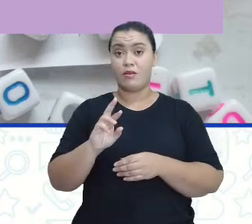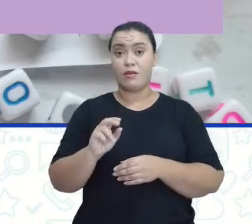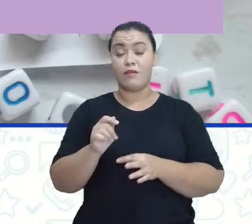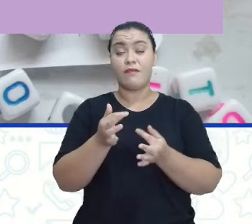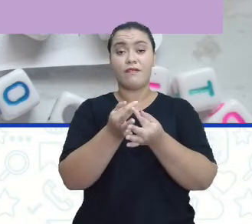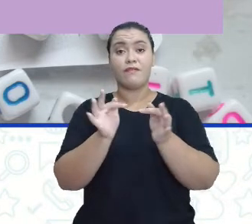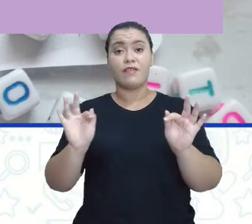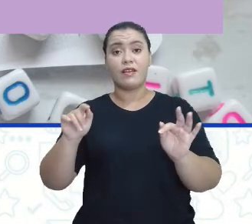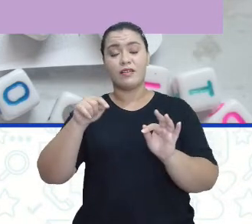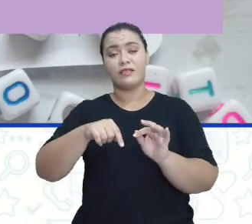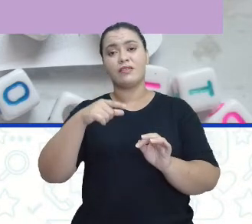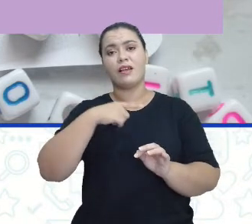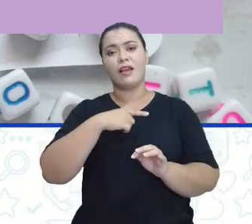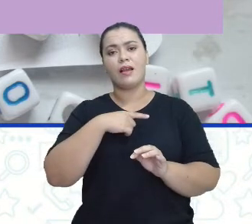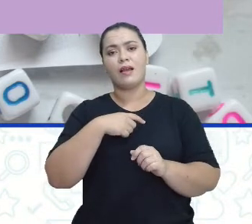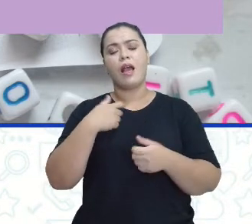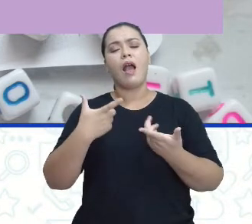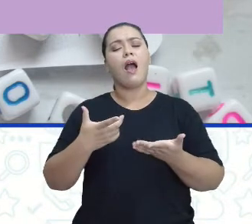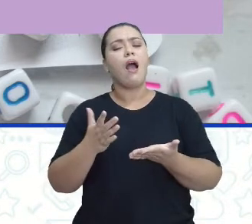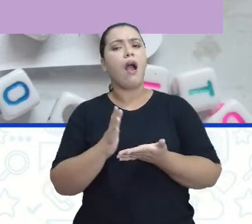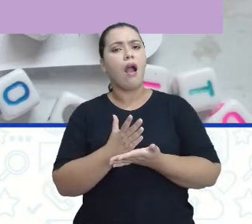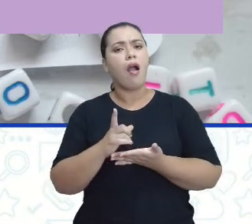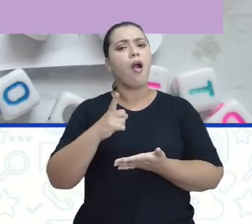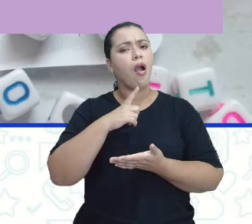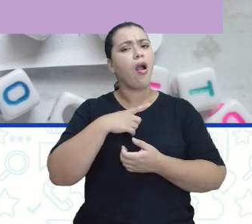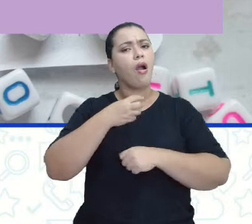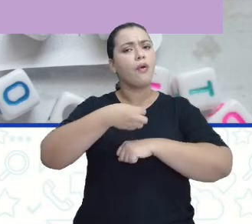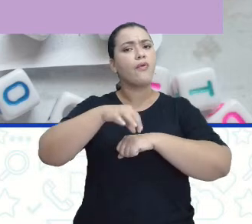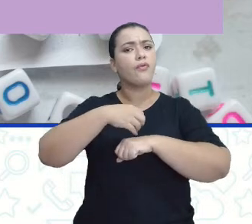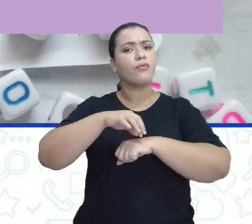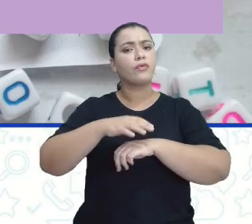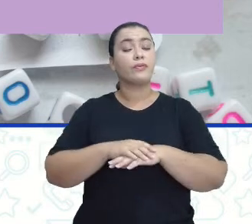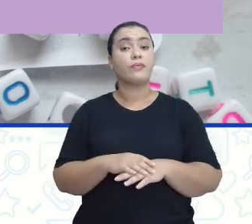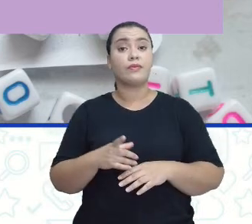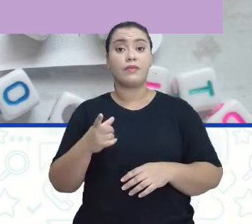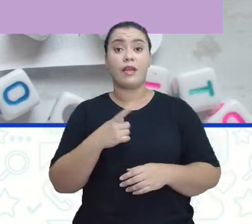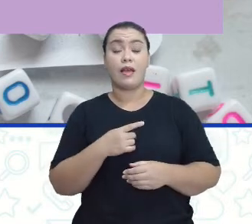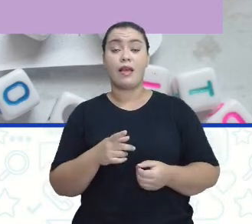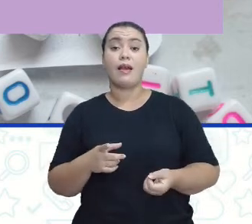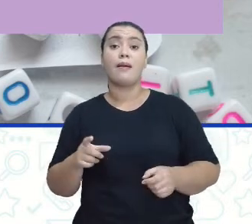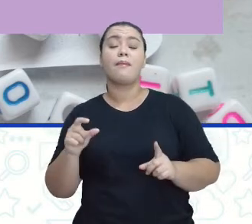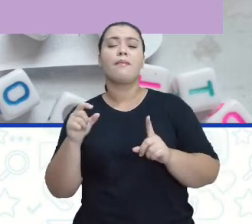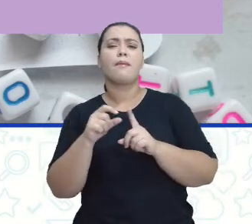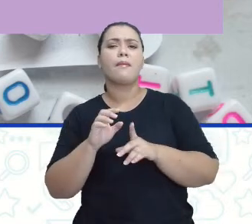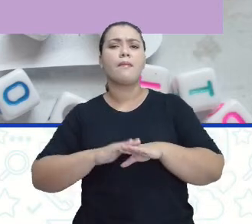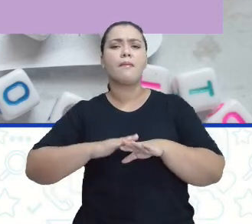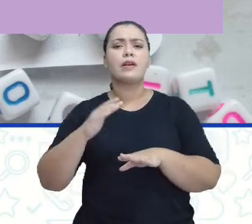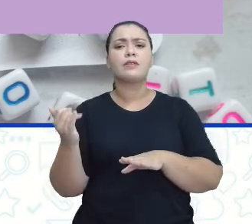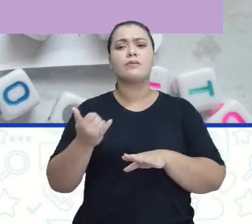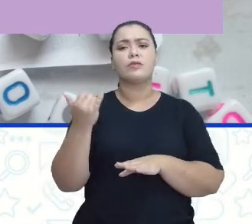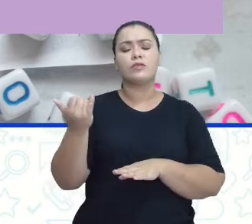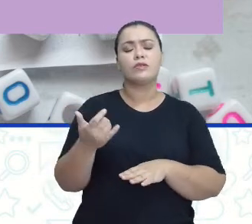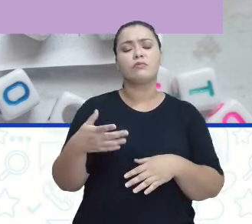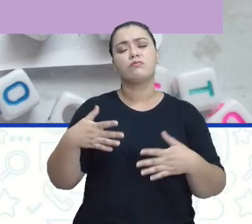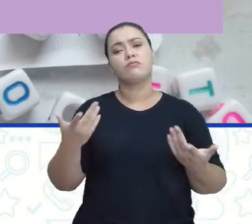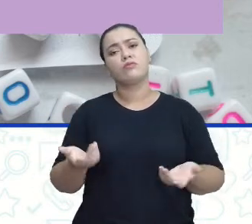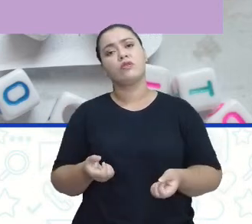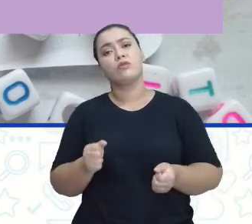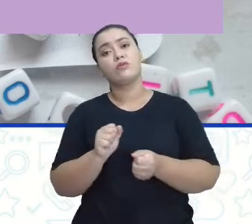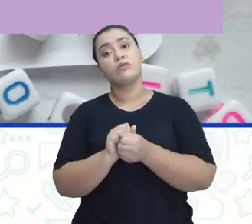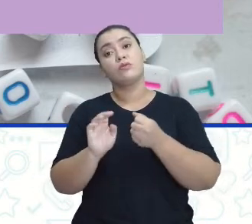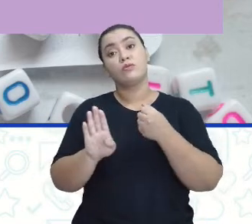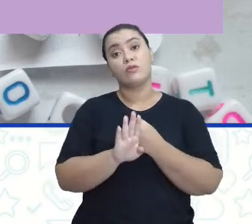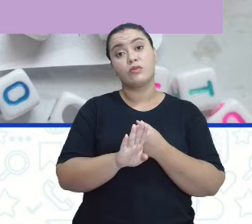qual damos alguma informação. Seu núcleo, ou seja, a palavra mais importante, pode ser um substantivo, um pronome